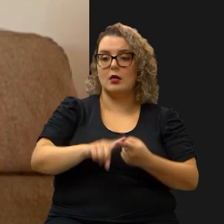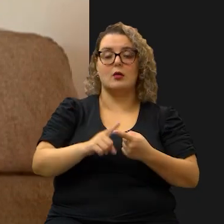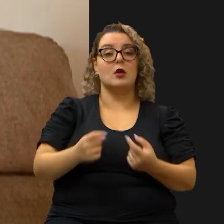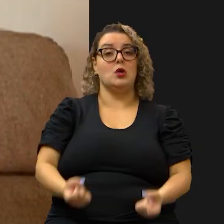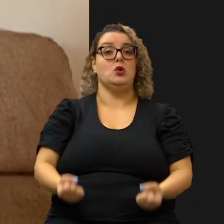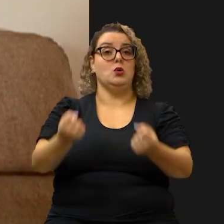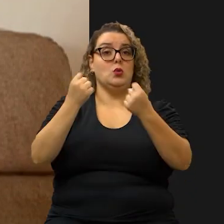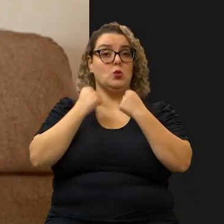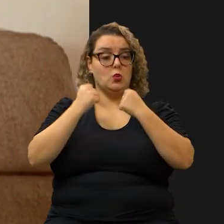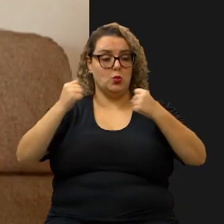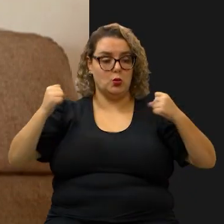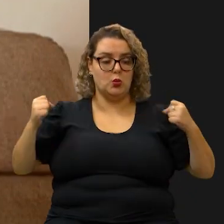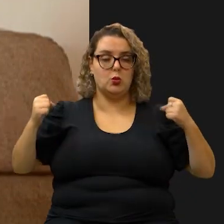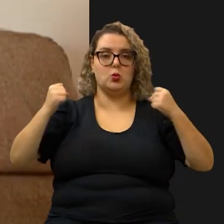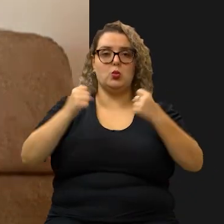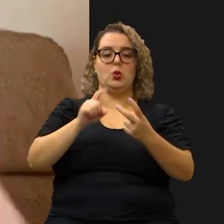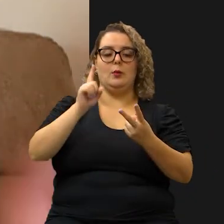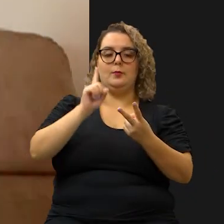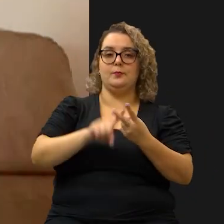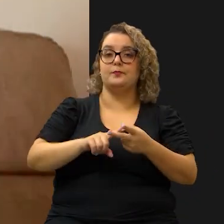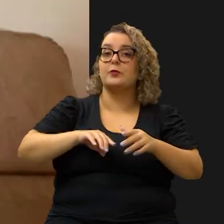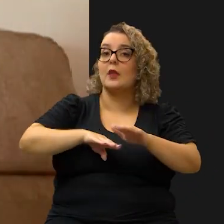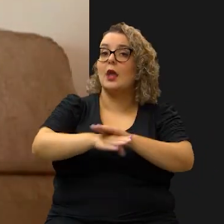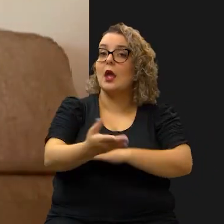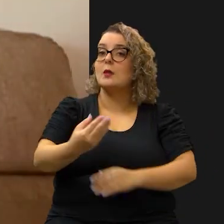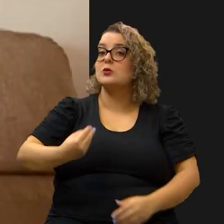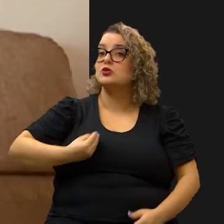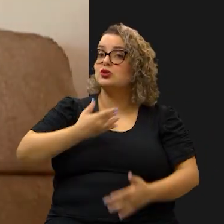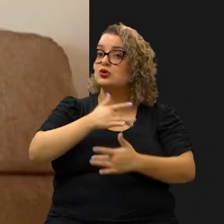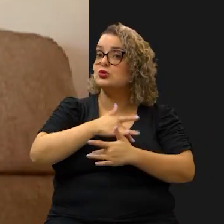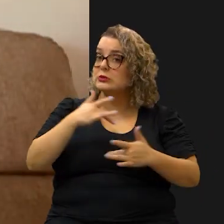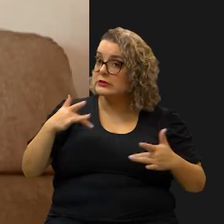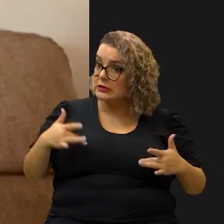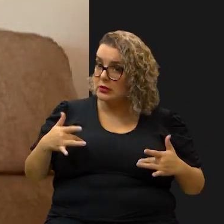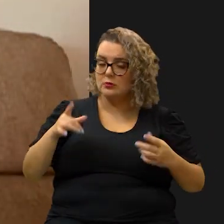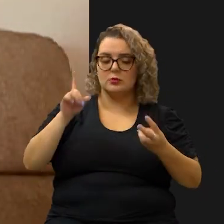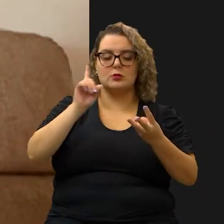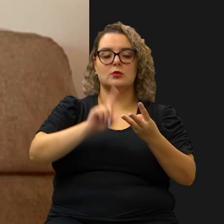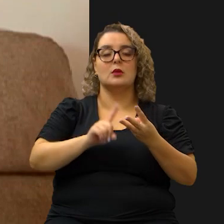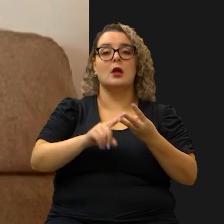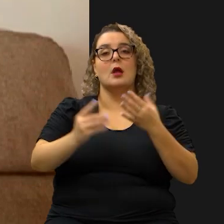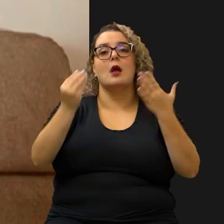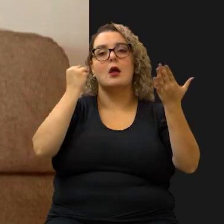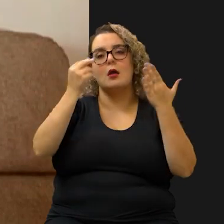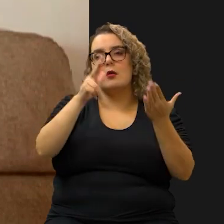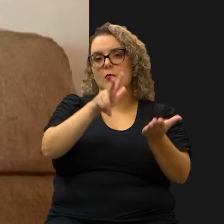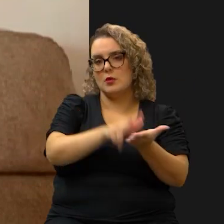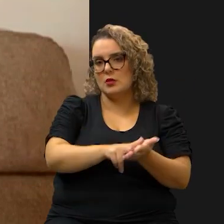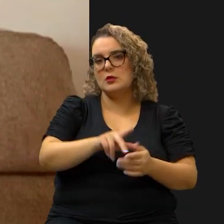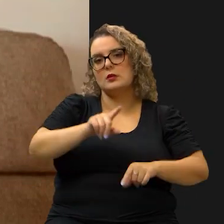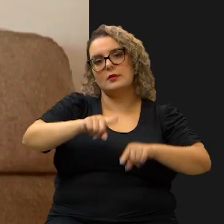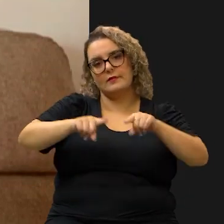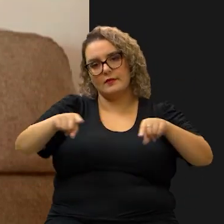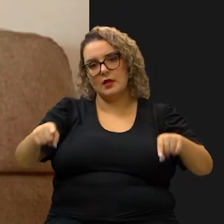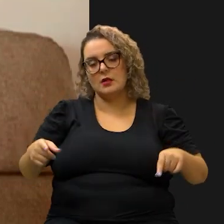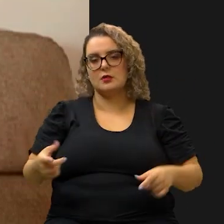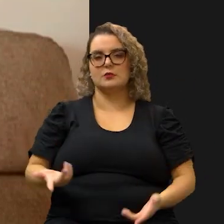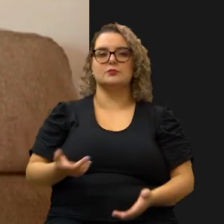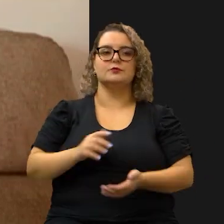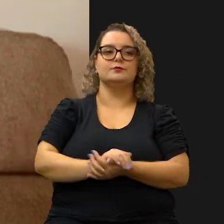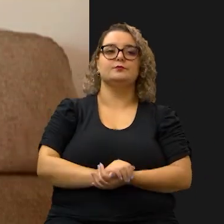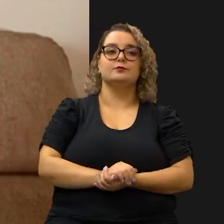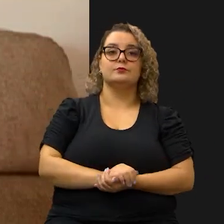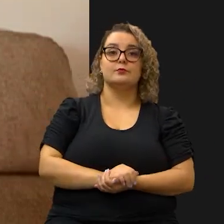farmacológicas, que é a atividade física, hábitos de vida saudáveis e a psicoterapia em muitos